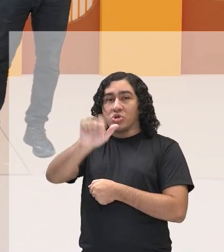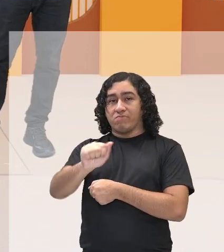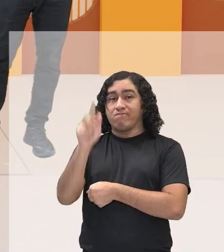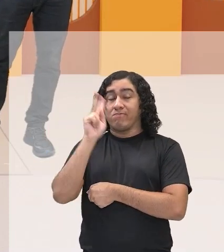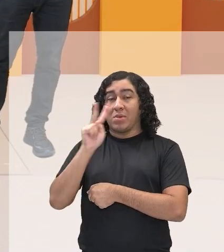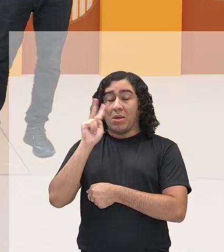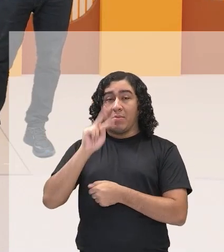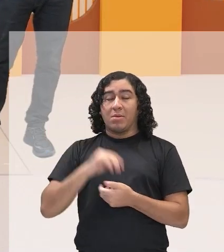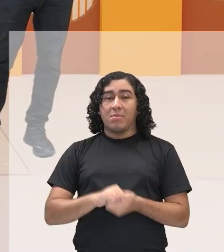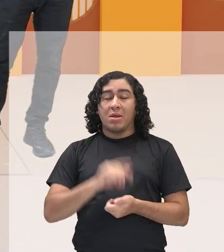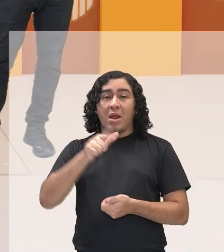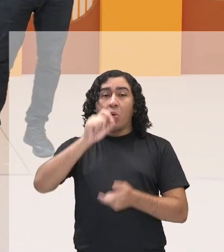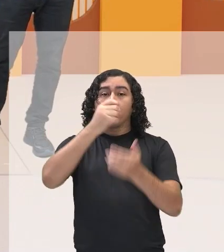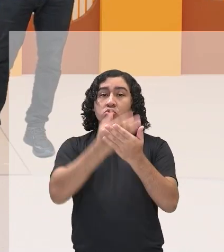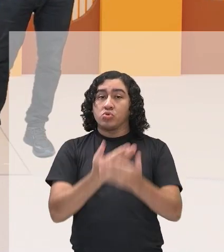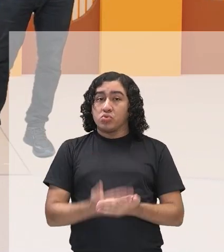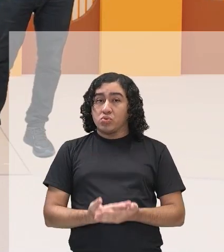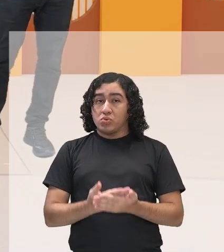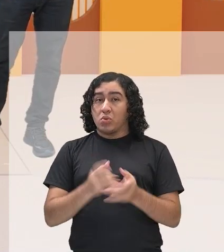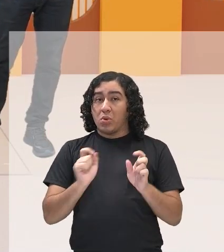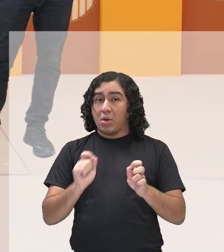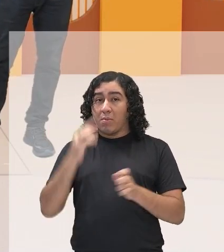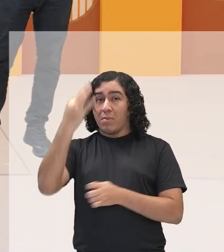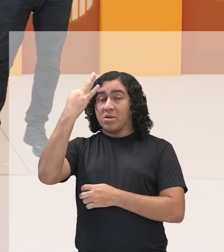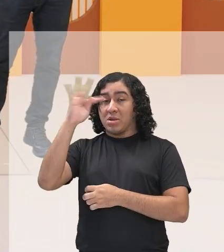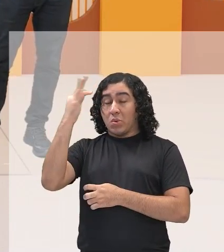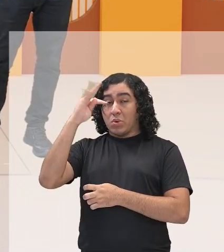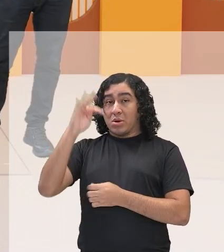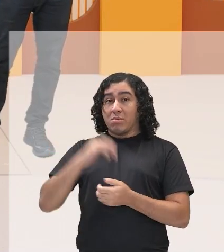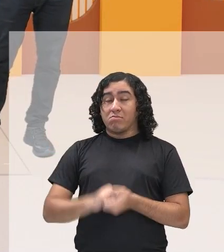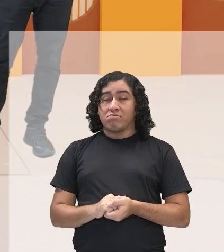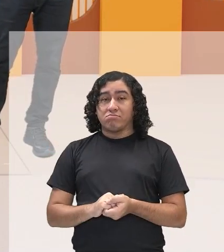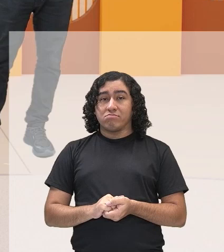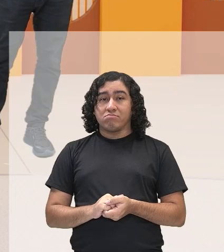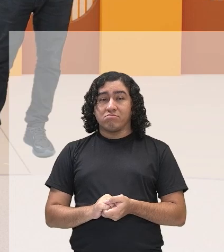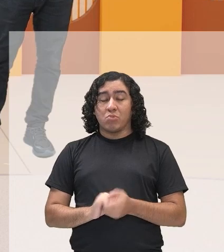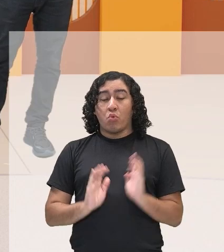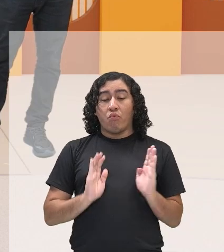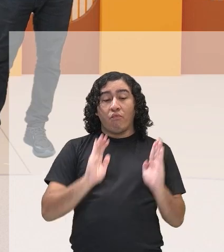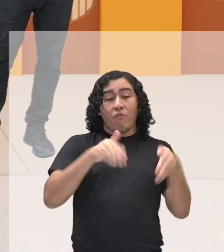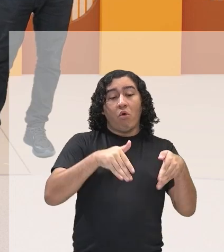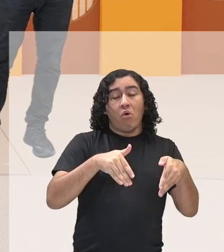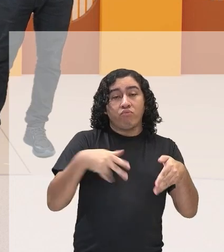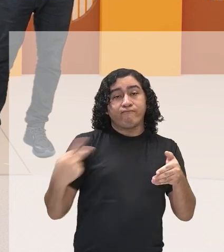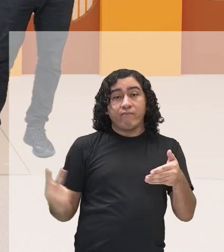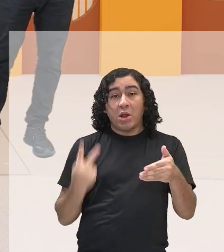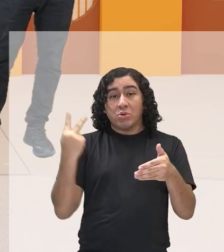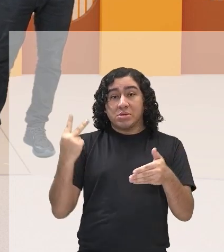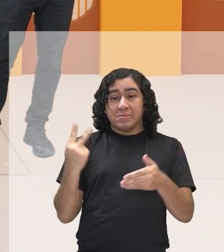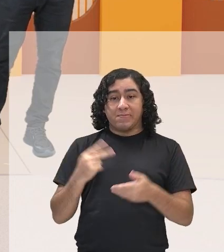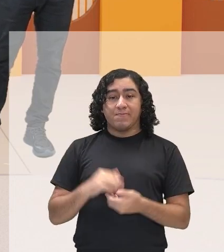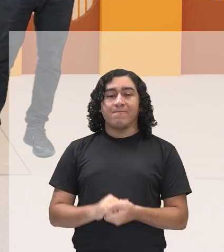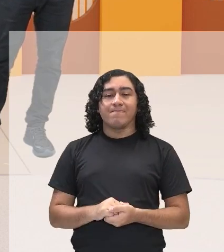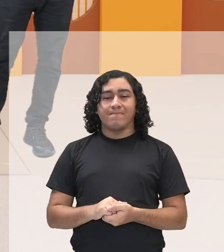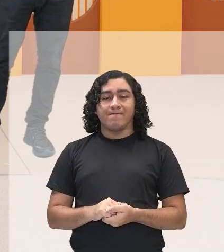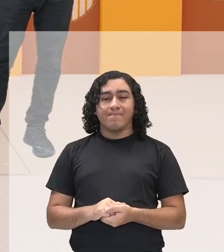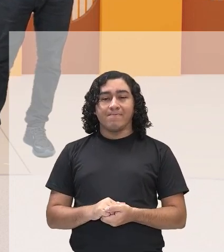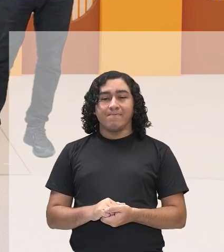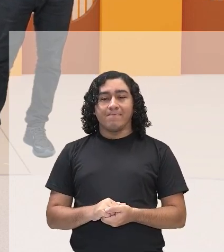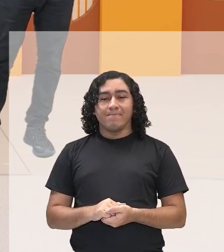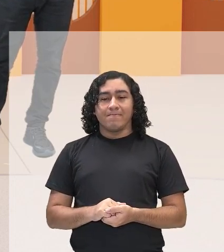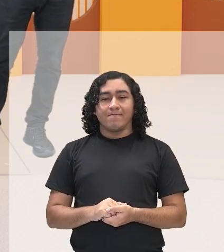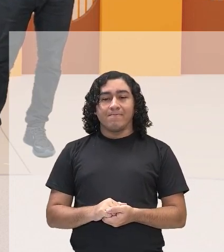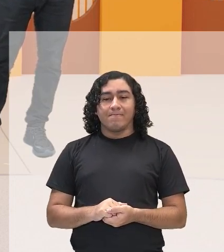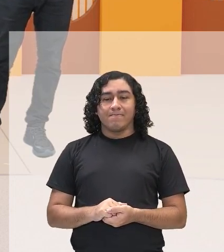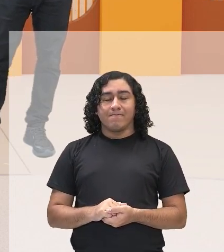de um estudo, de uma teoria voltada para os valores. Tá bom? E agora,